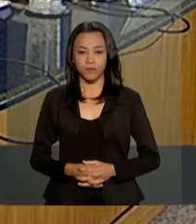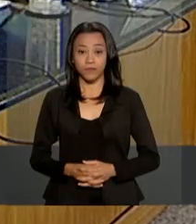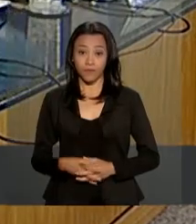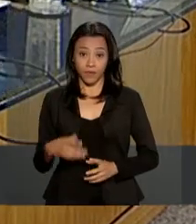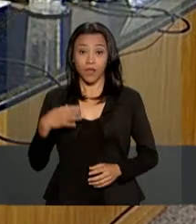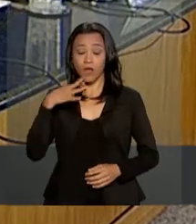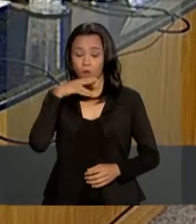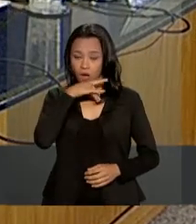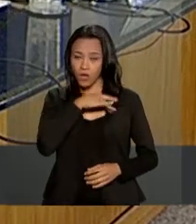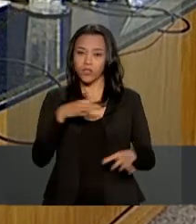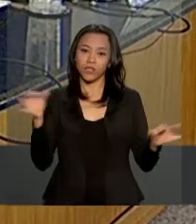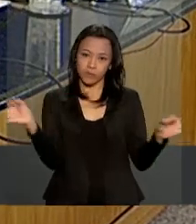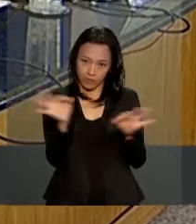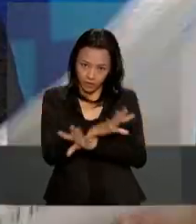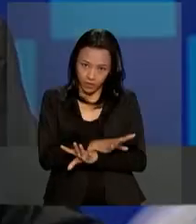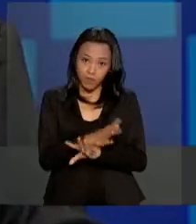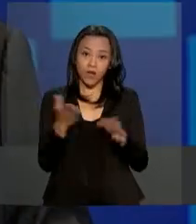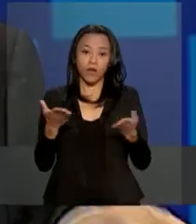ficará à disposição